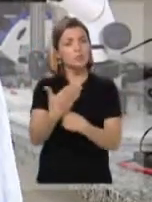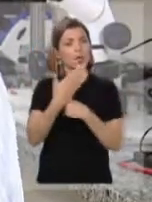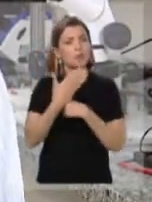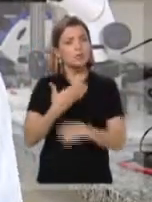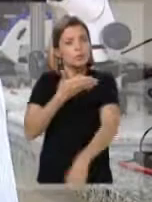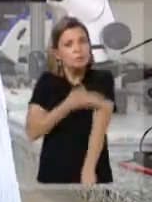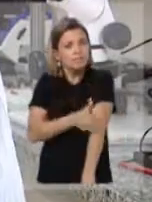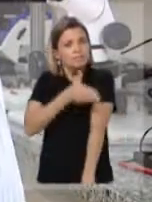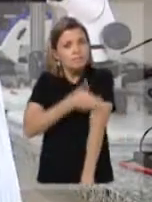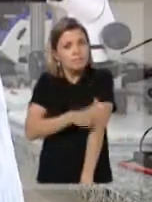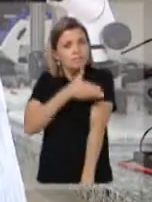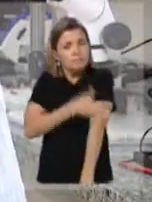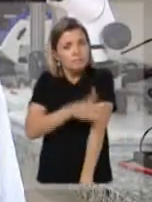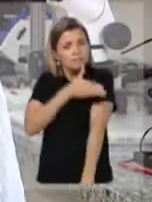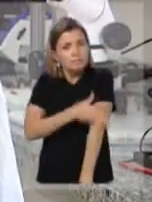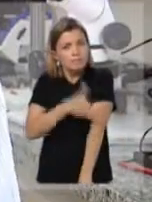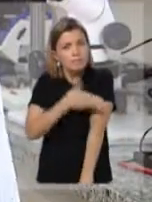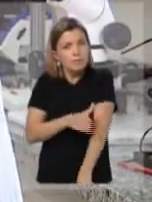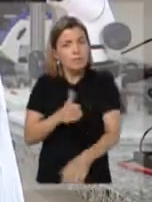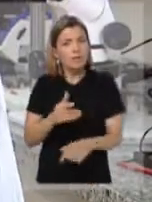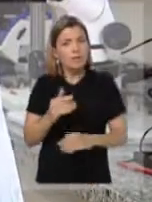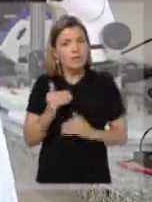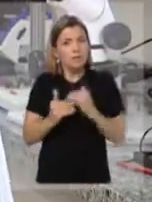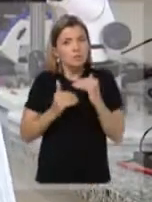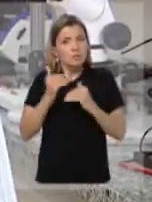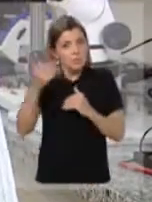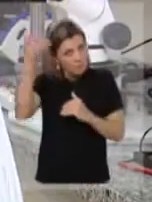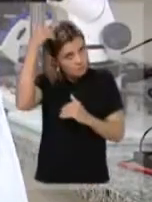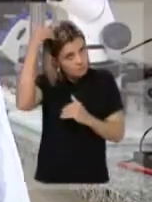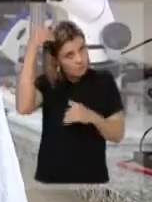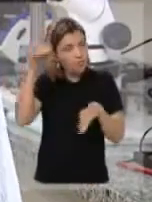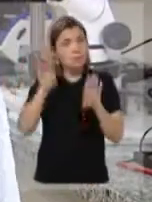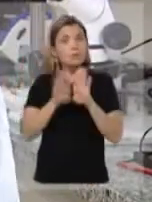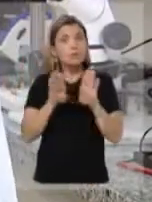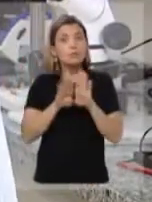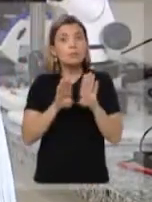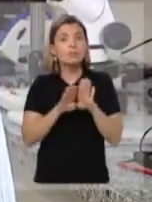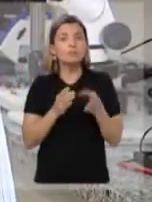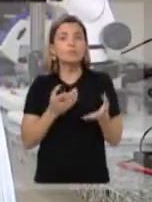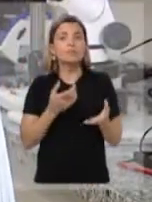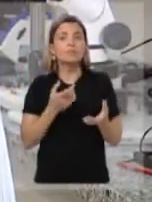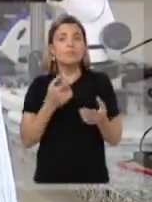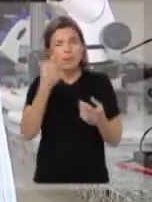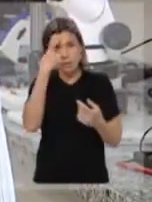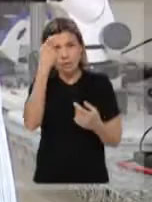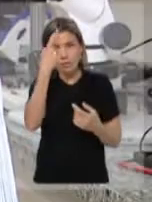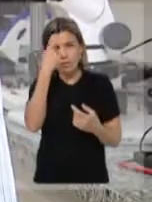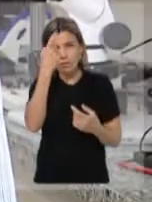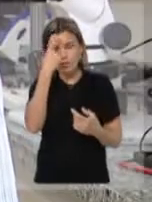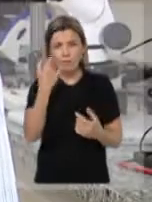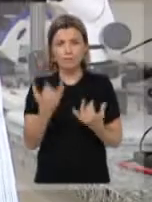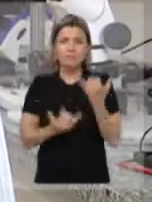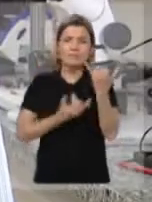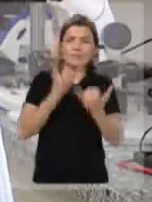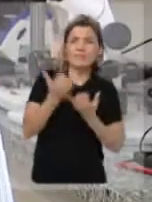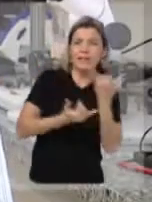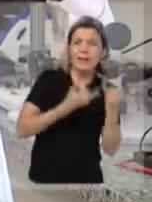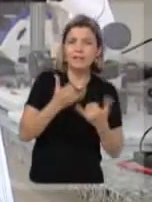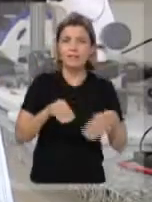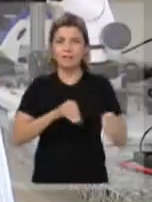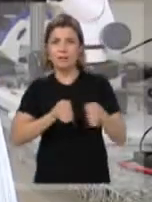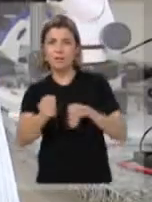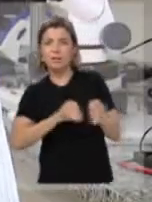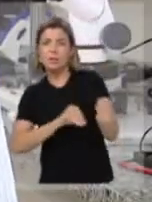autonomia dessas pessoas em realizar tarefas no cotidiano, mas também tem interesses na área de entretenimento. Não